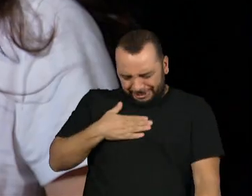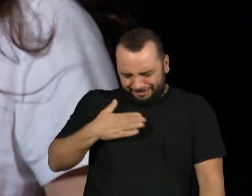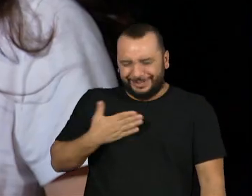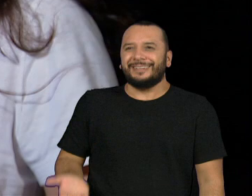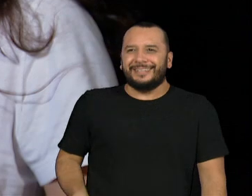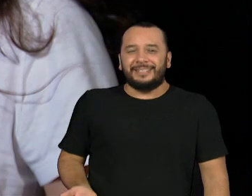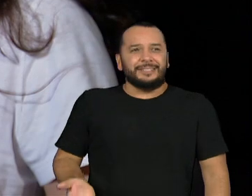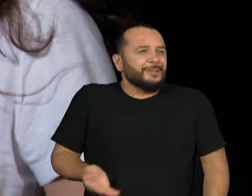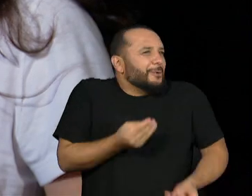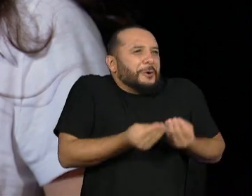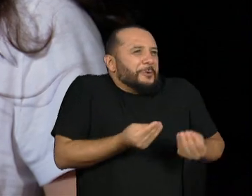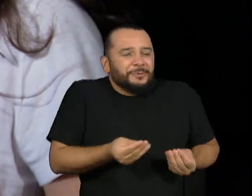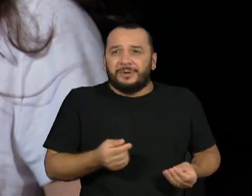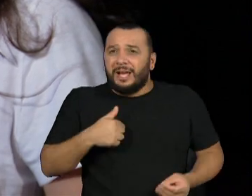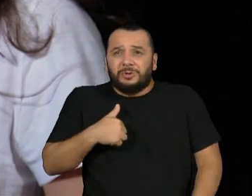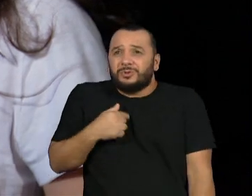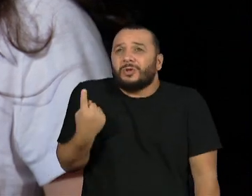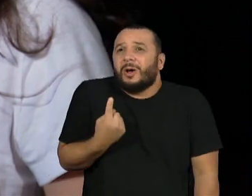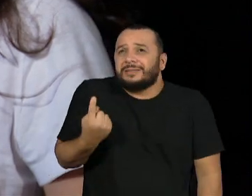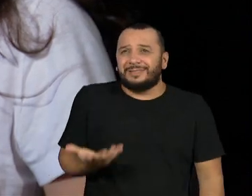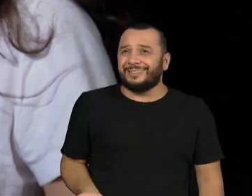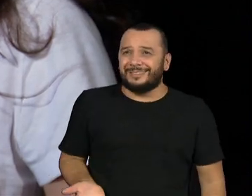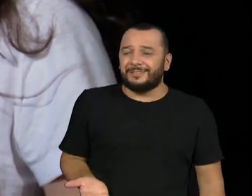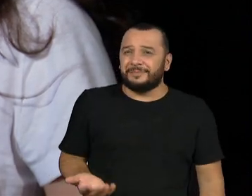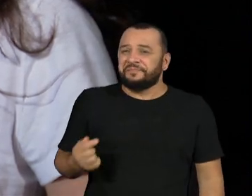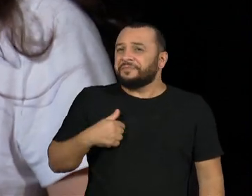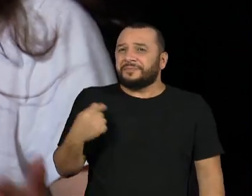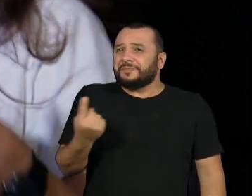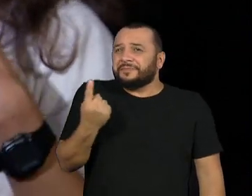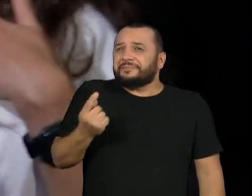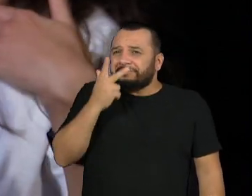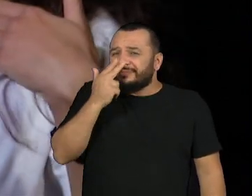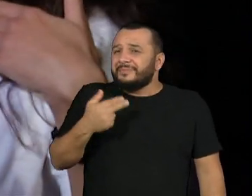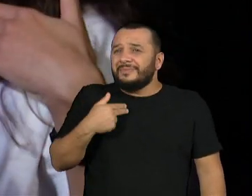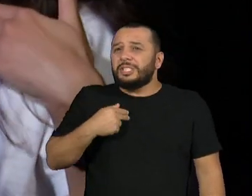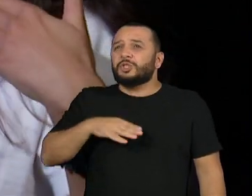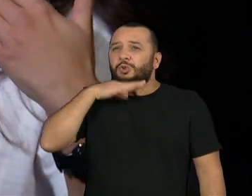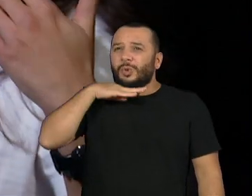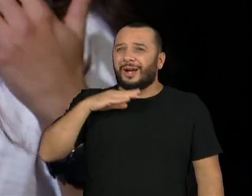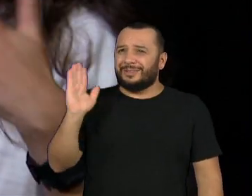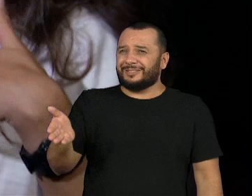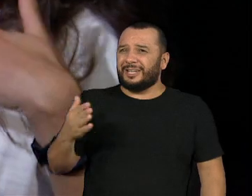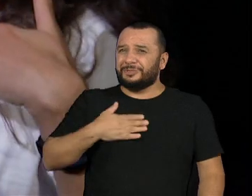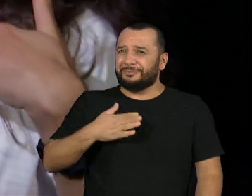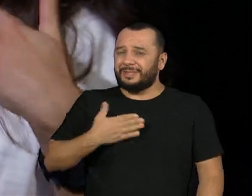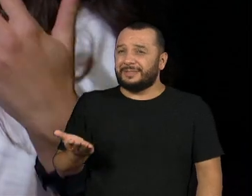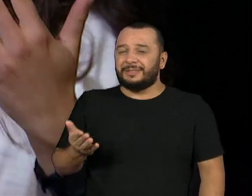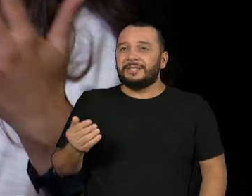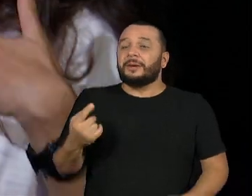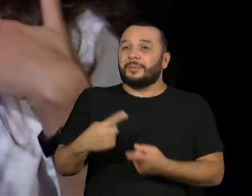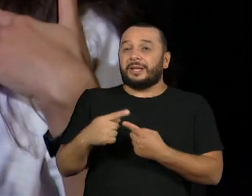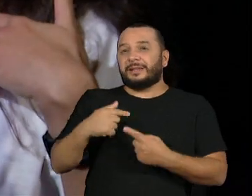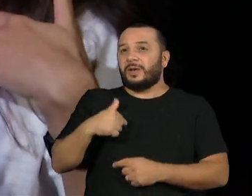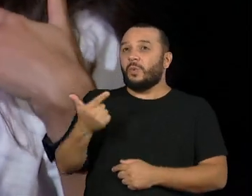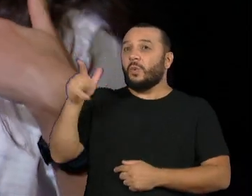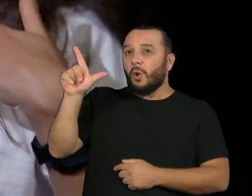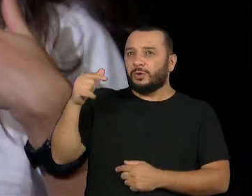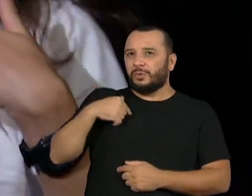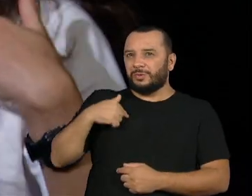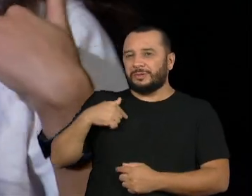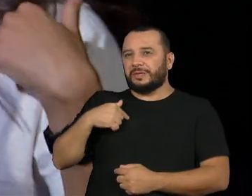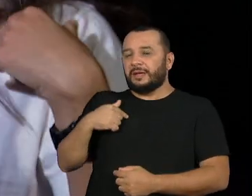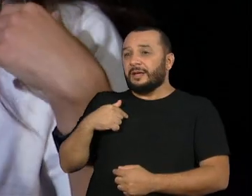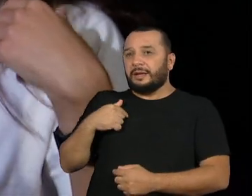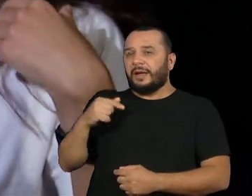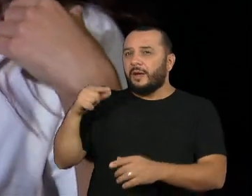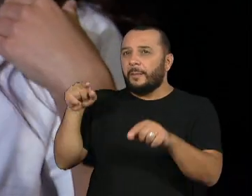Quando a gente tá muito só, né, acho que não tem aquele reflexo do outro, a gente não tem o efeito do espelho, né, de